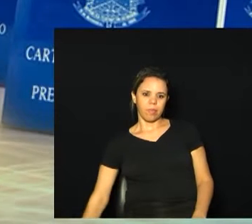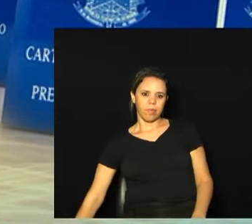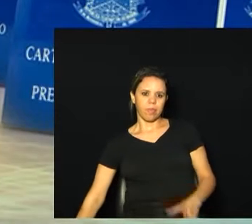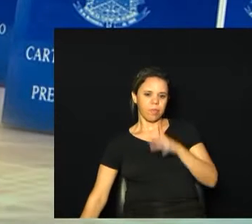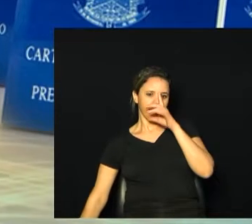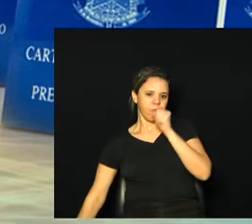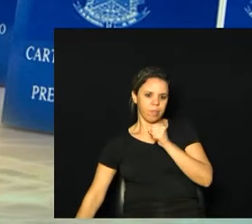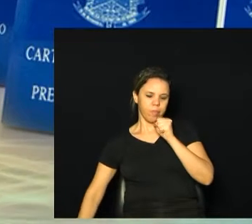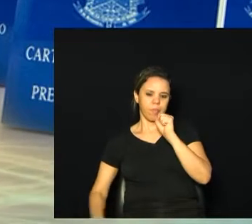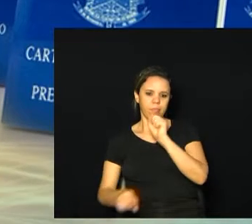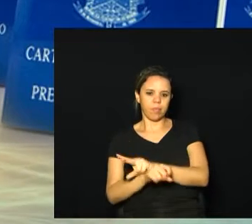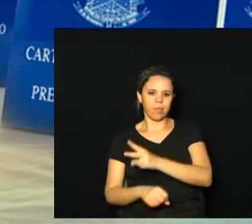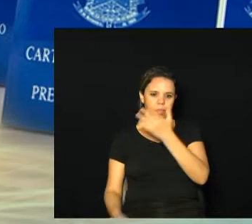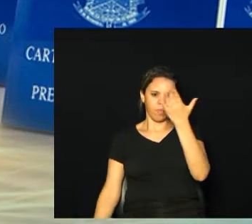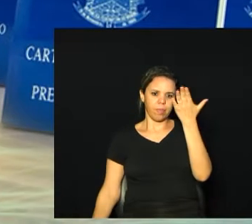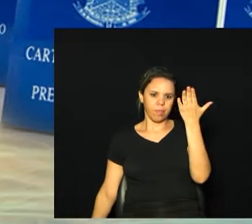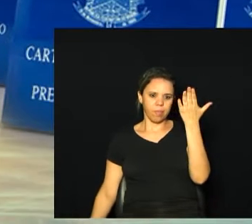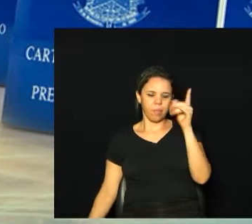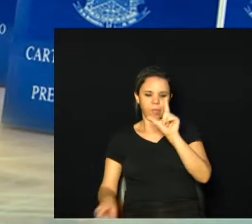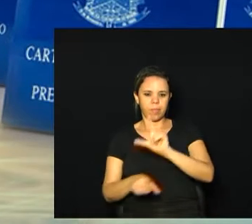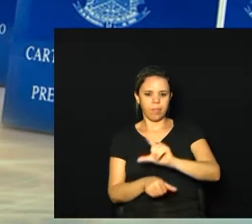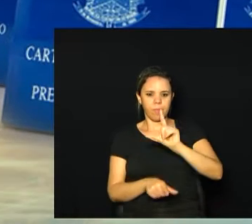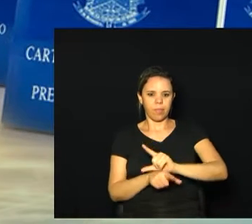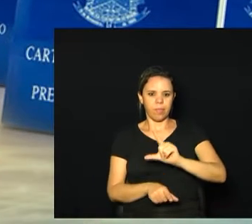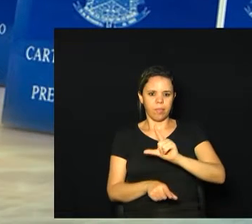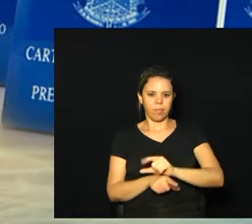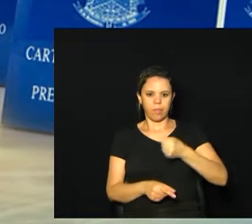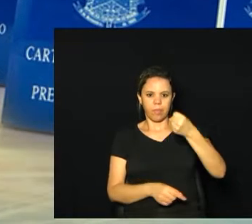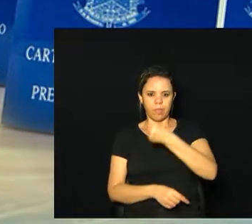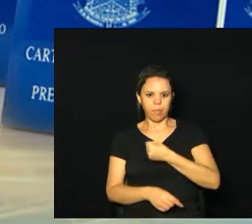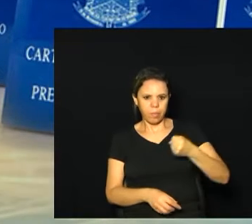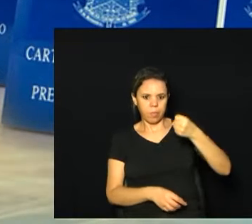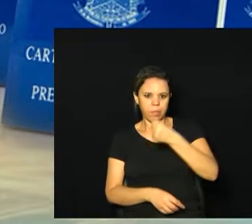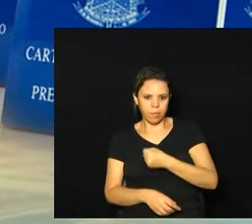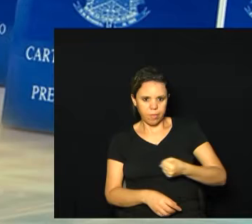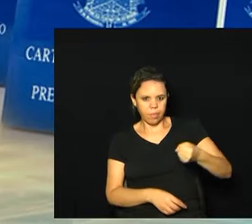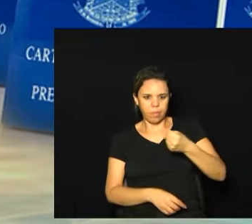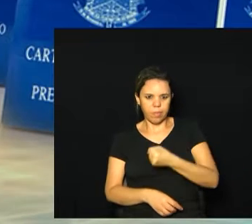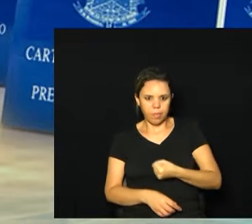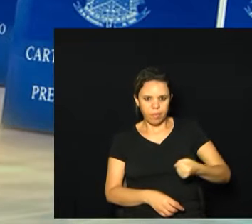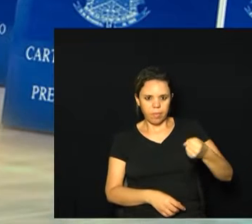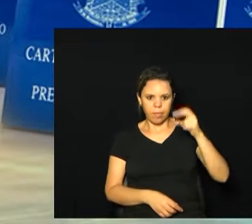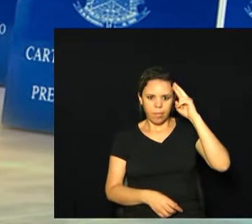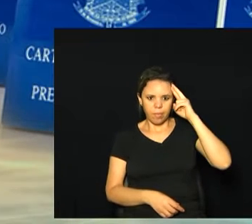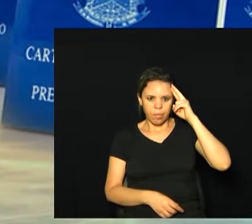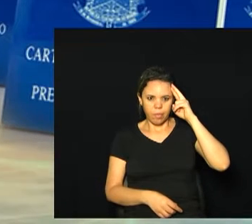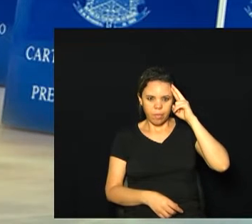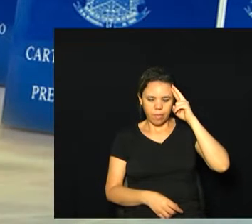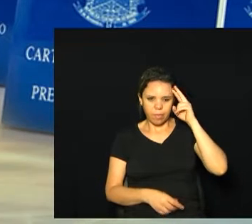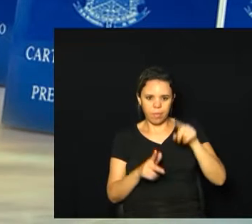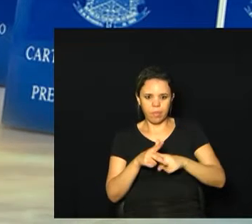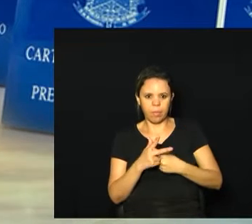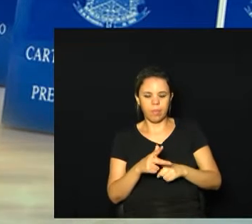Limeira tem vagas para operador de loja, auxiliar de cozinha, cozinheiro e chefe de setor